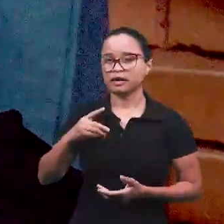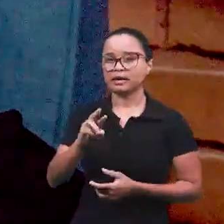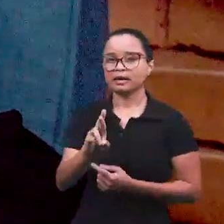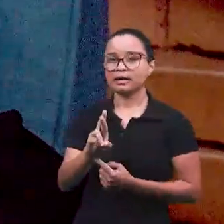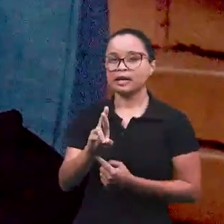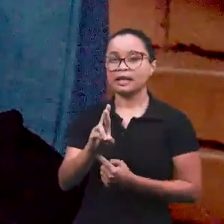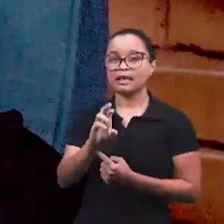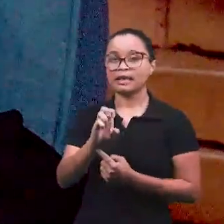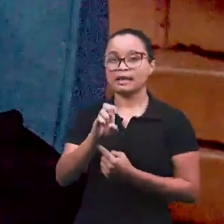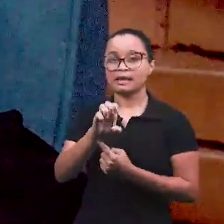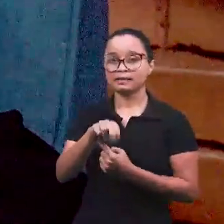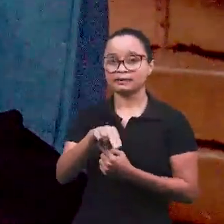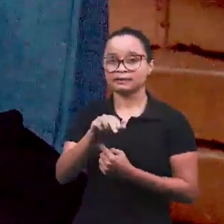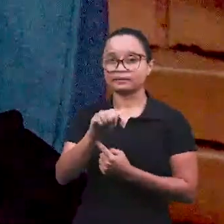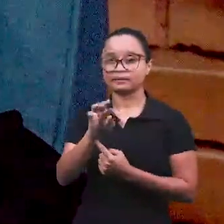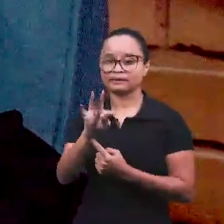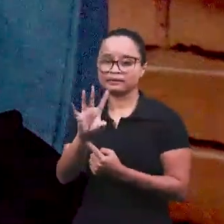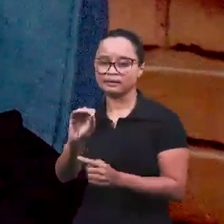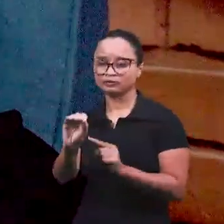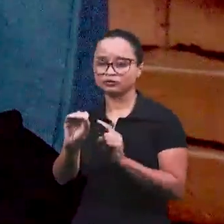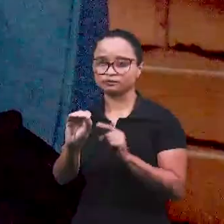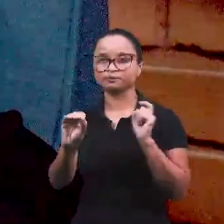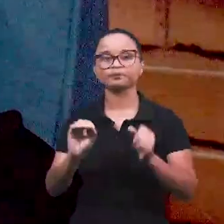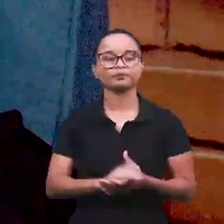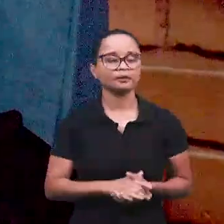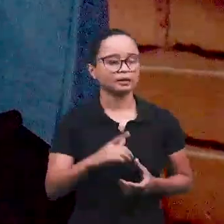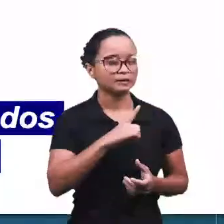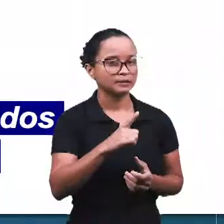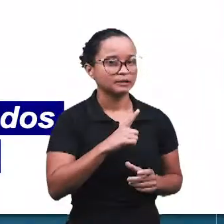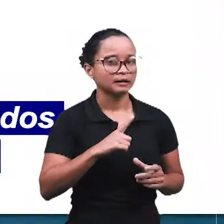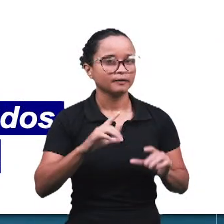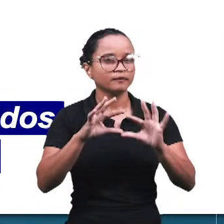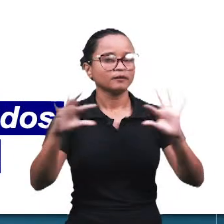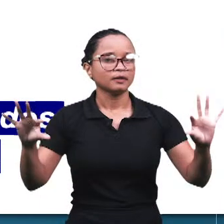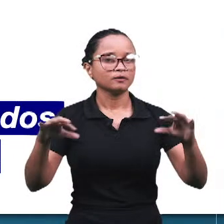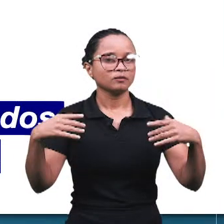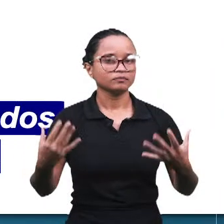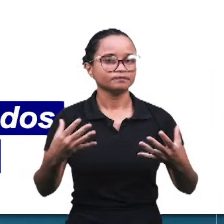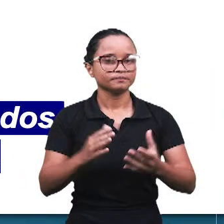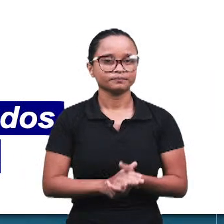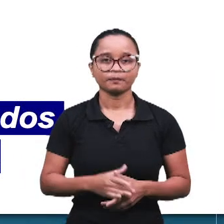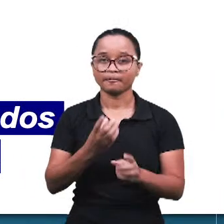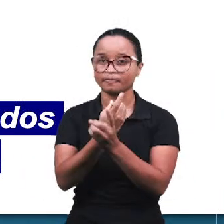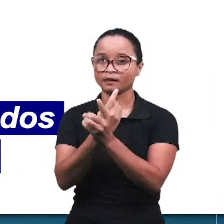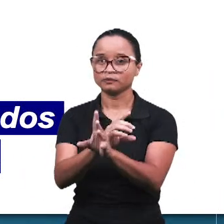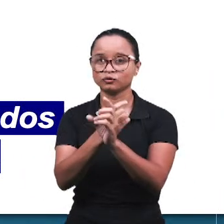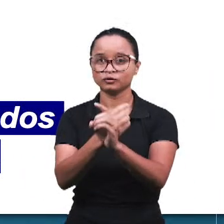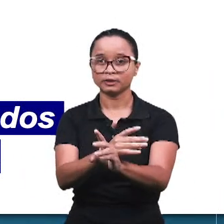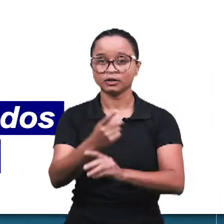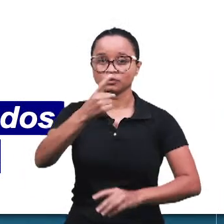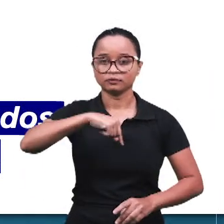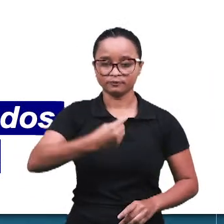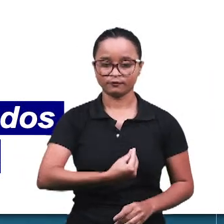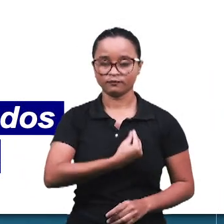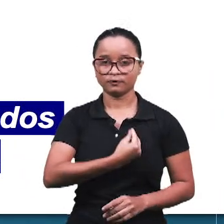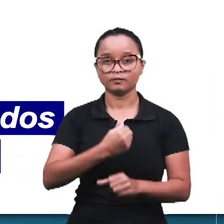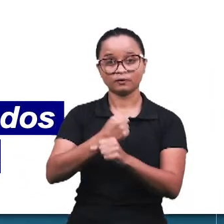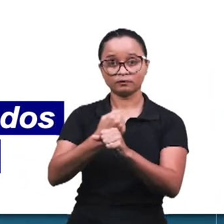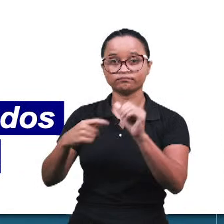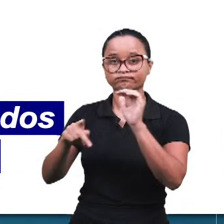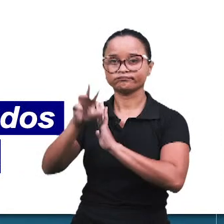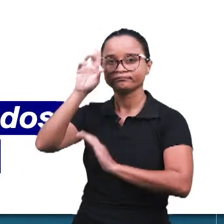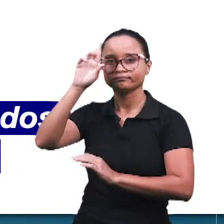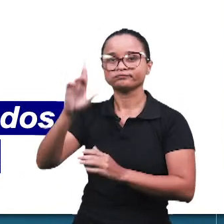Renato Hott. O Renato enviou a frase escrita o seguinte, ele diz assim: A doutrina que temos vivido